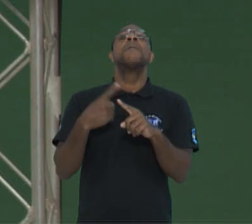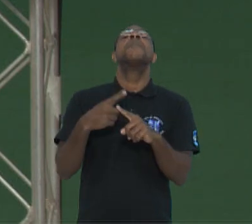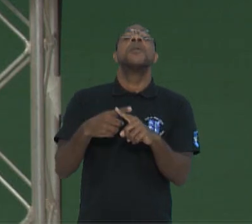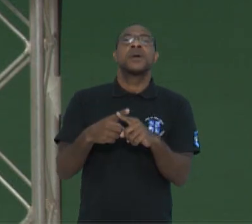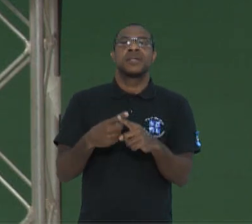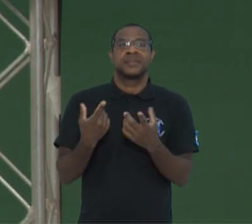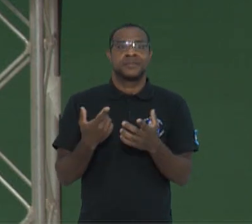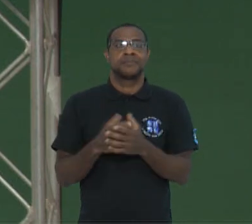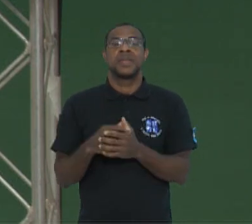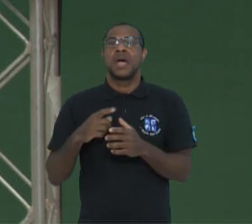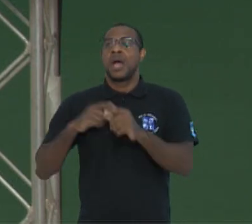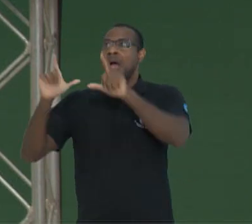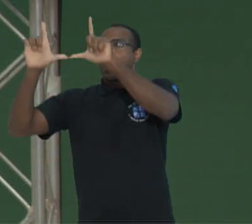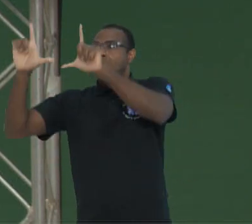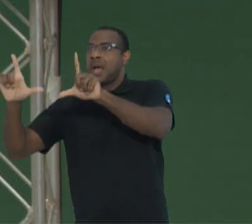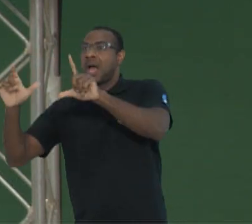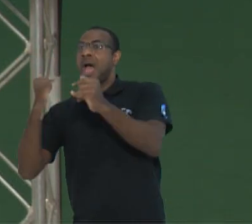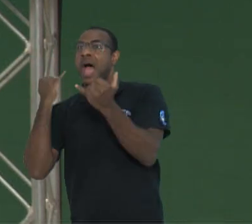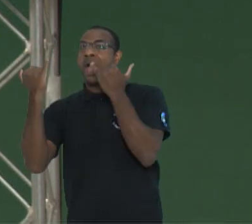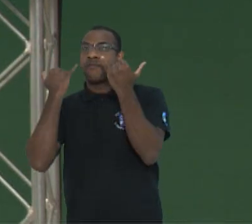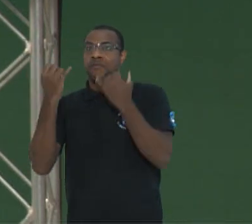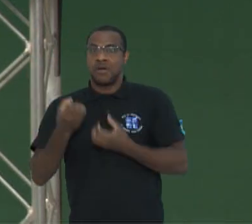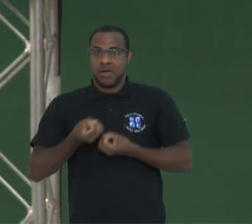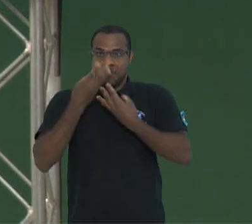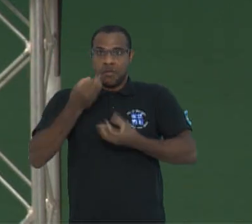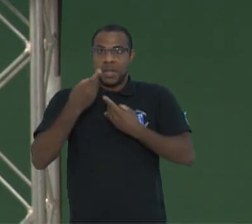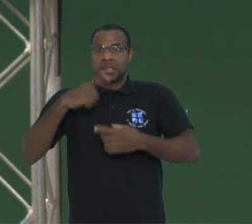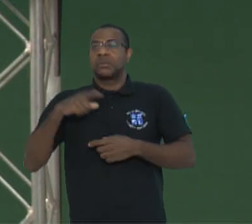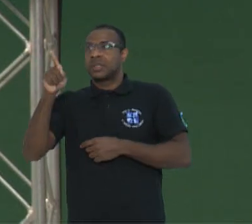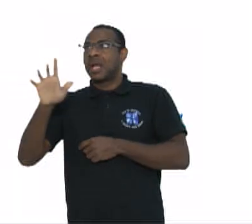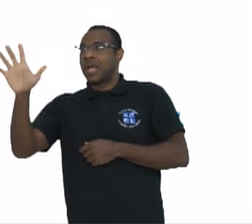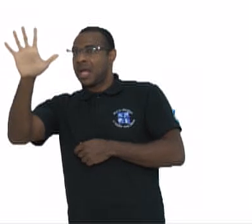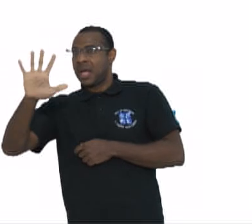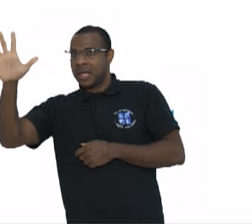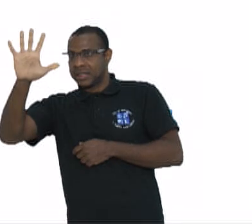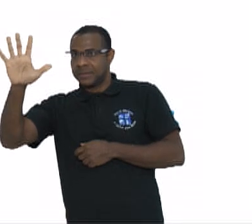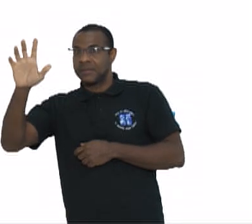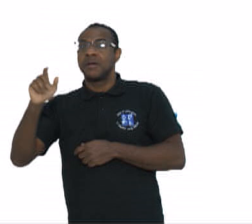nosso fragmento do texto. Vou dar um tempinho para vocês responderem e a gente já retorna.